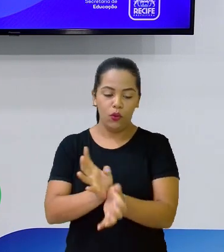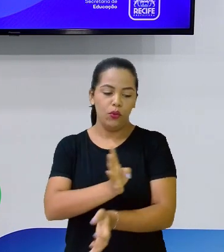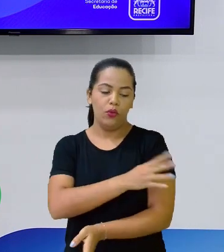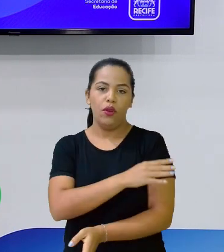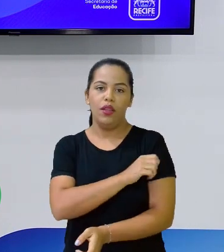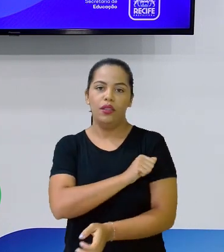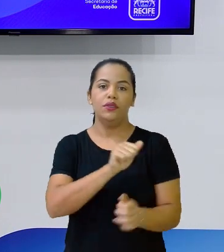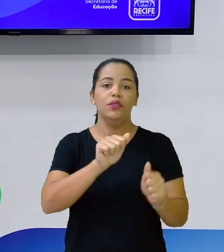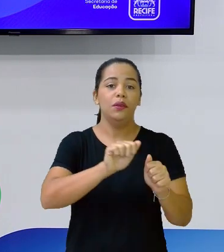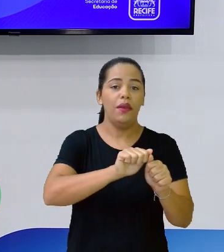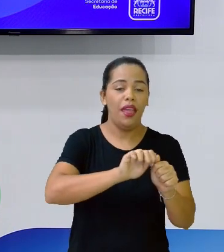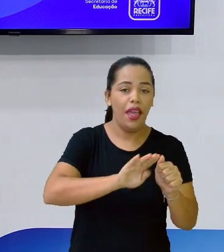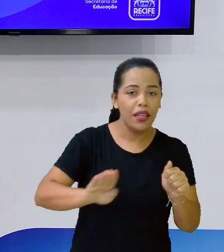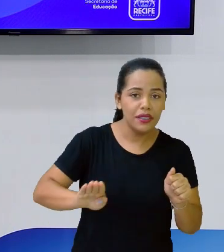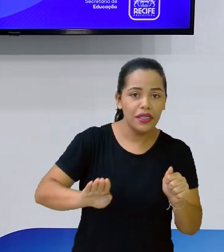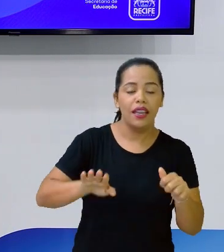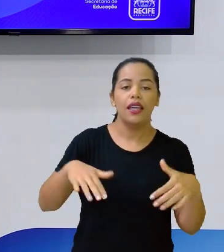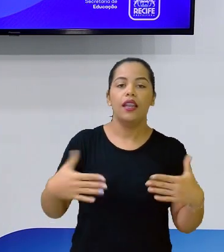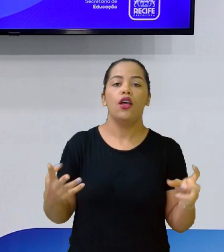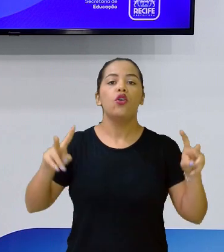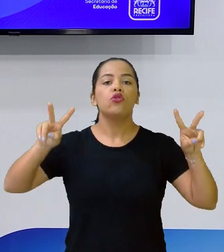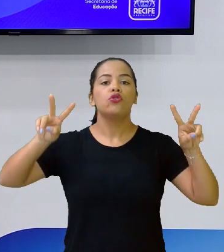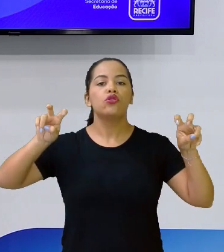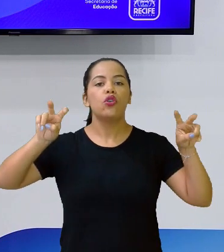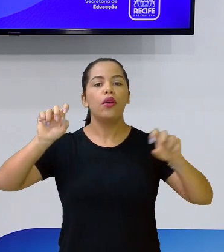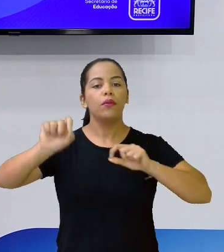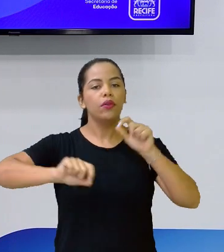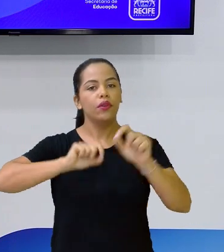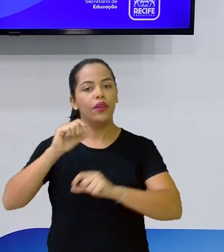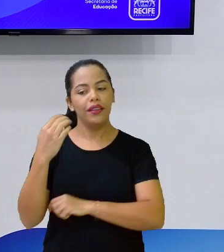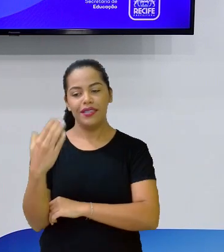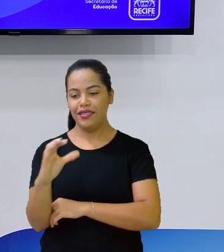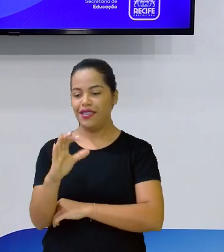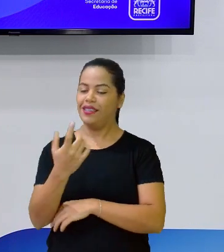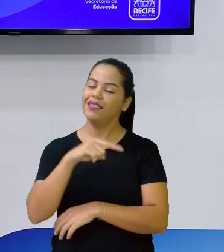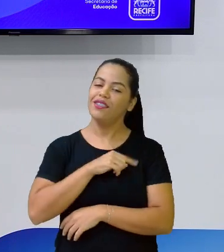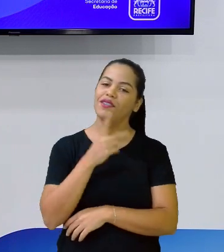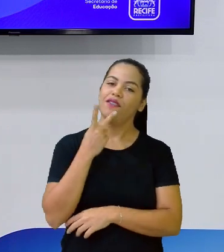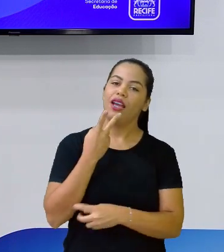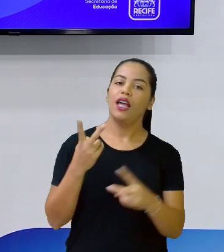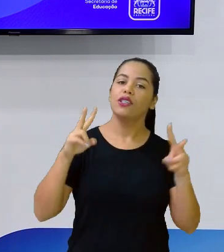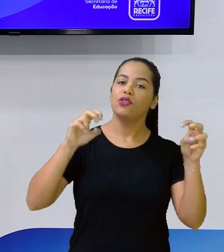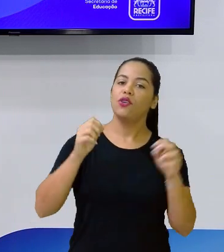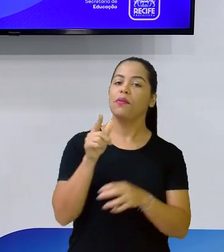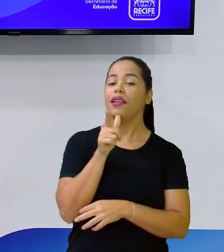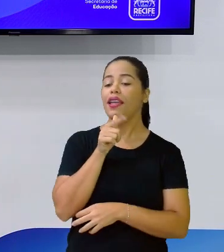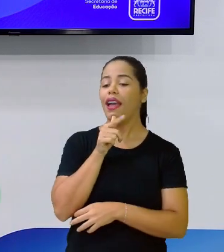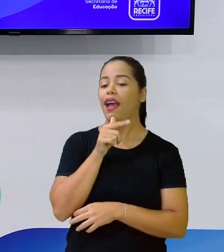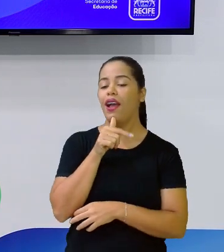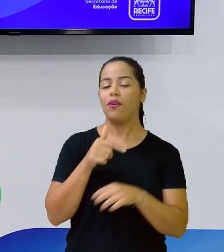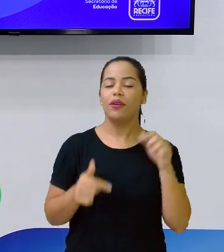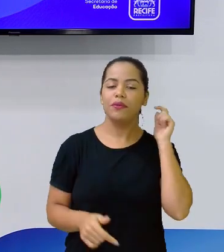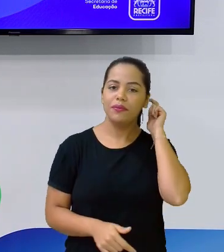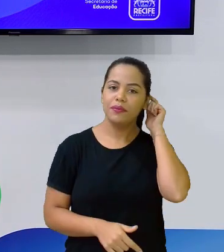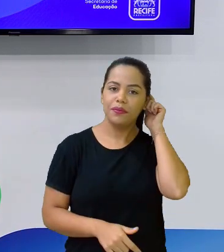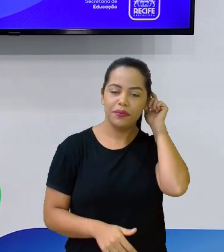acelera sobre ciências e a gente vai falar sobre a água. Legal falar sobre água, que a gente vai conhecer um